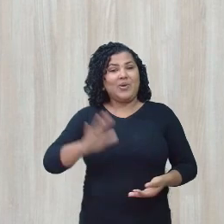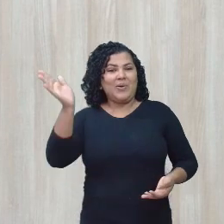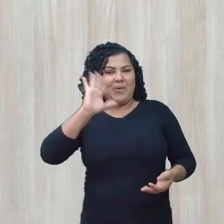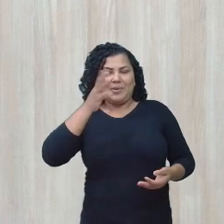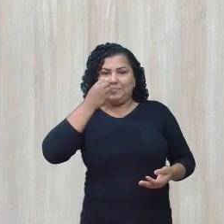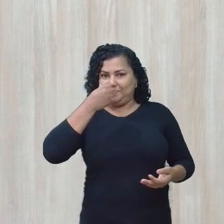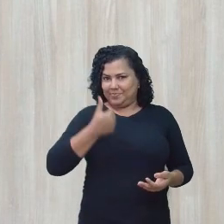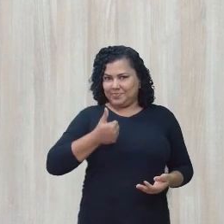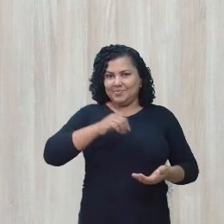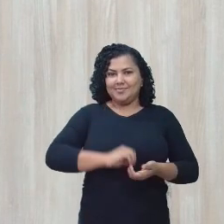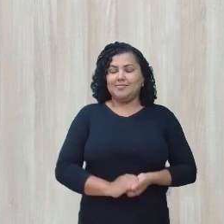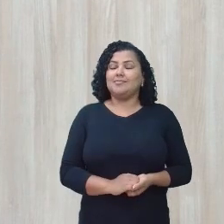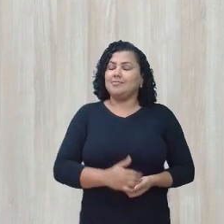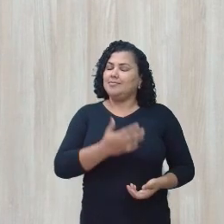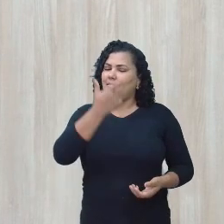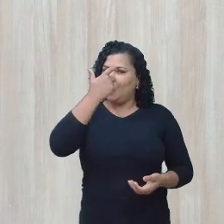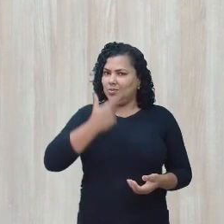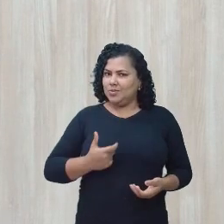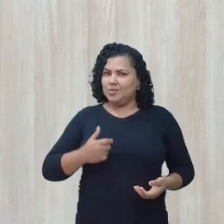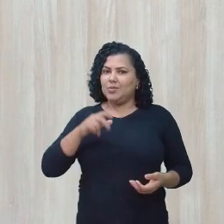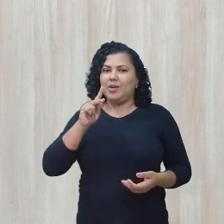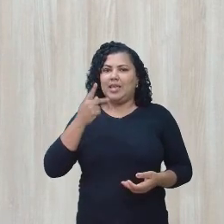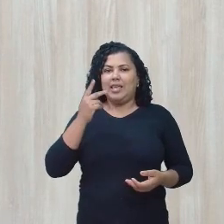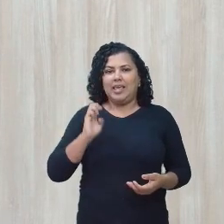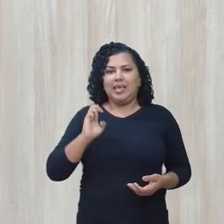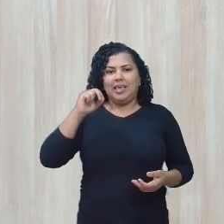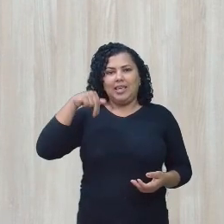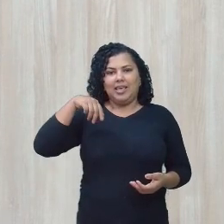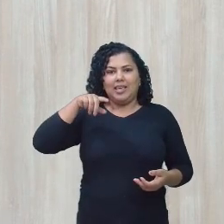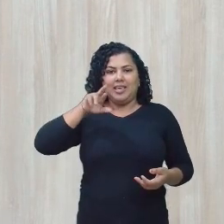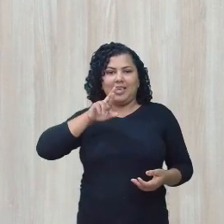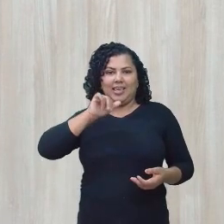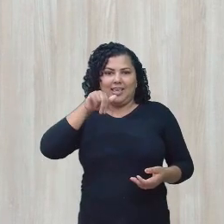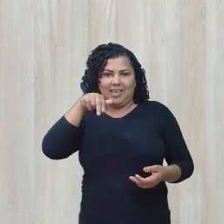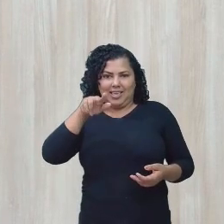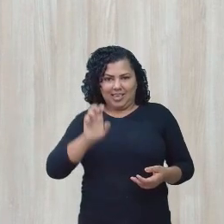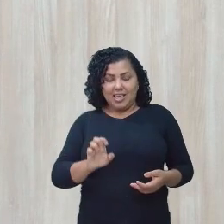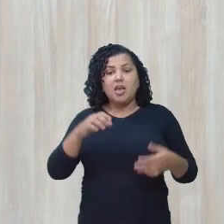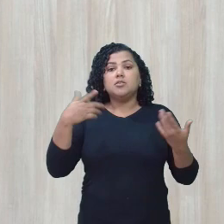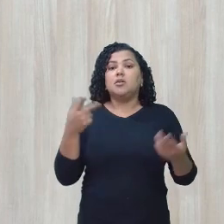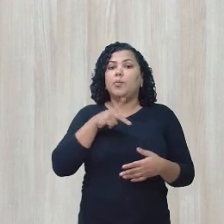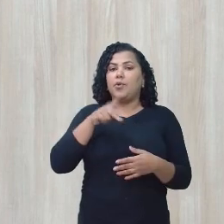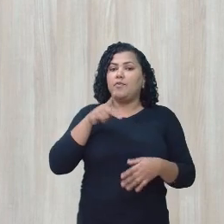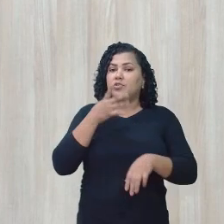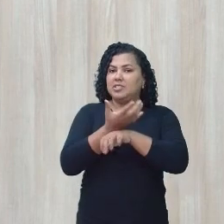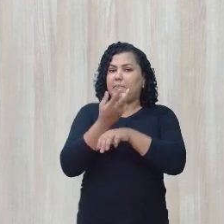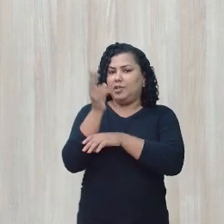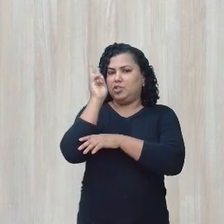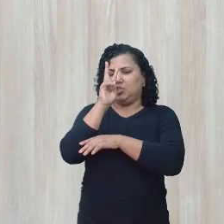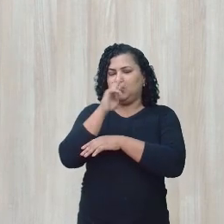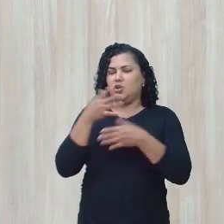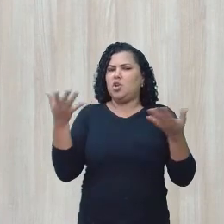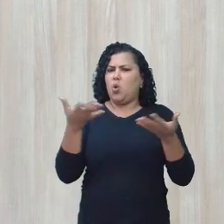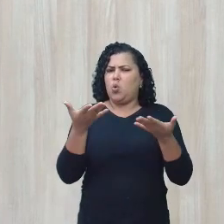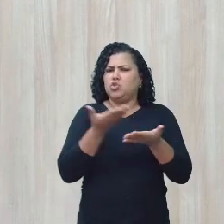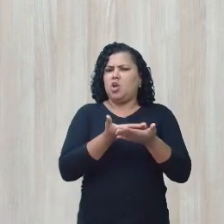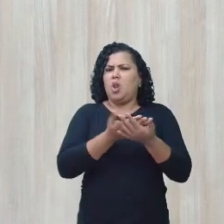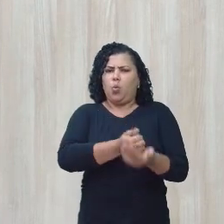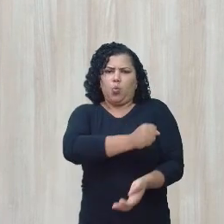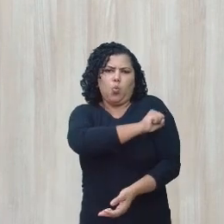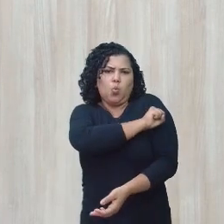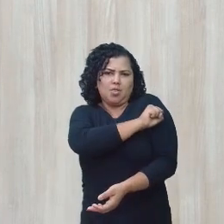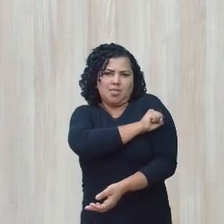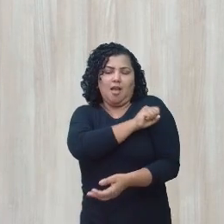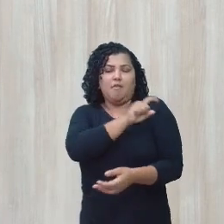Olá, tudo bom? Eu sou Henrique Nelson, sou professor de História. Estamos começando as aulas do 8º ano. E o nosso tema de hoje é muito